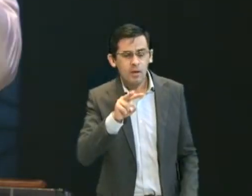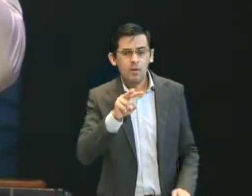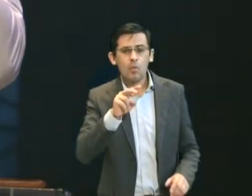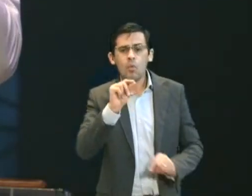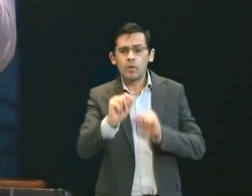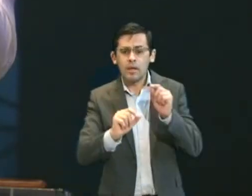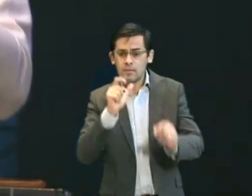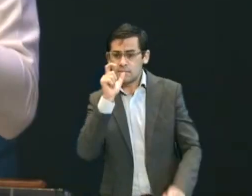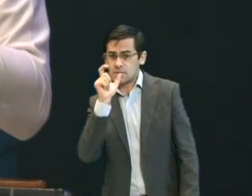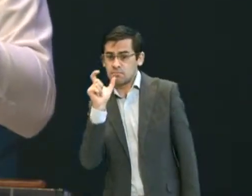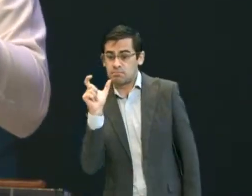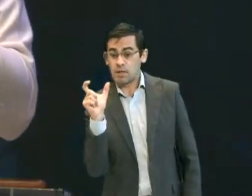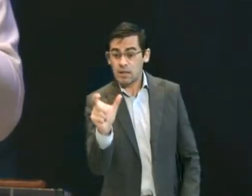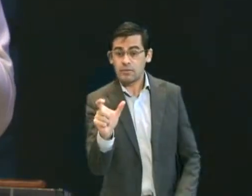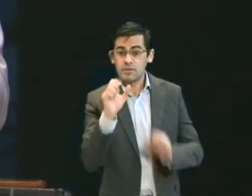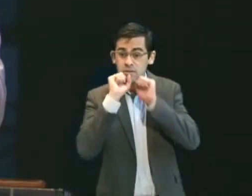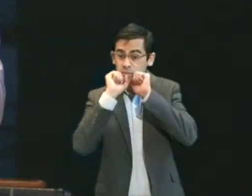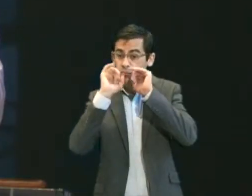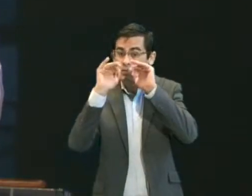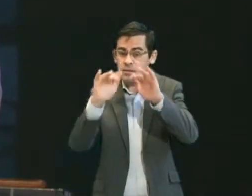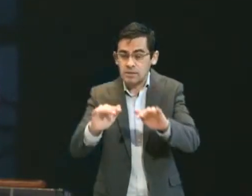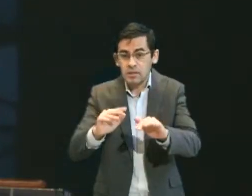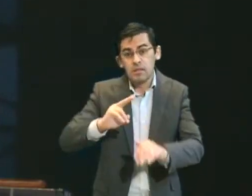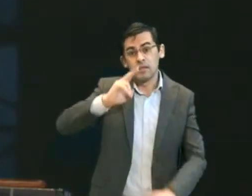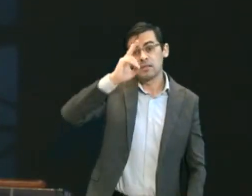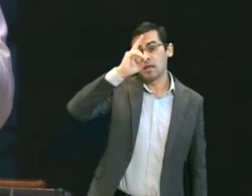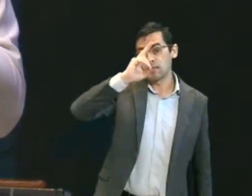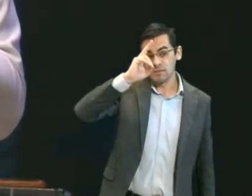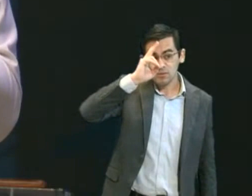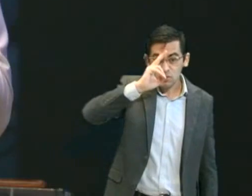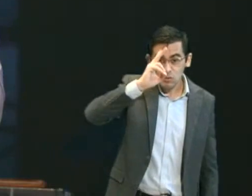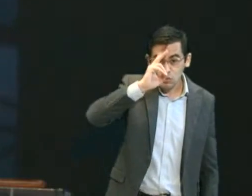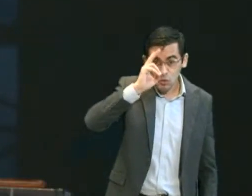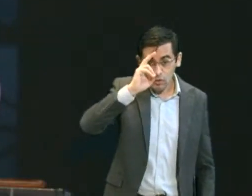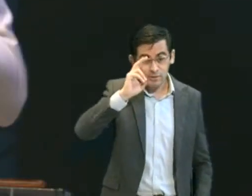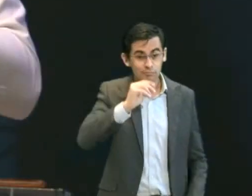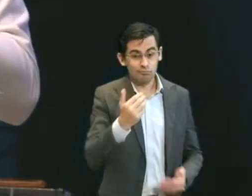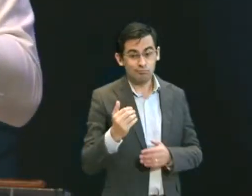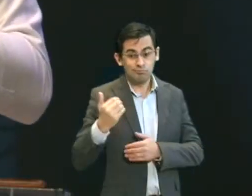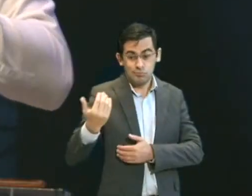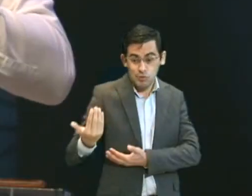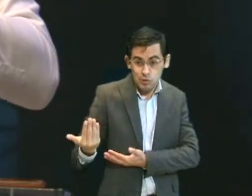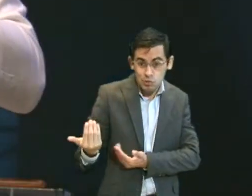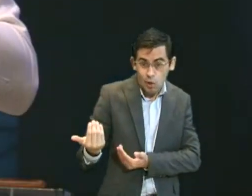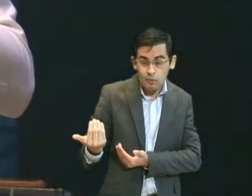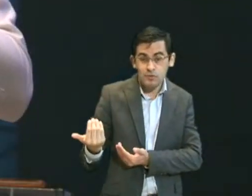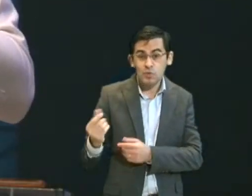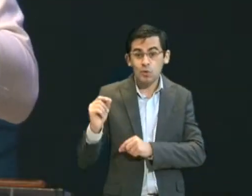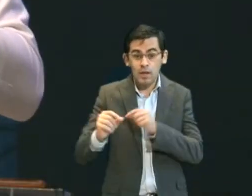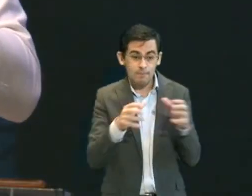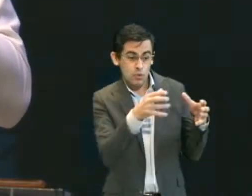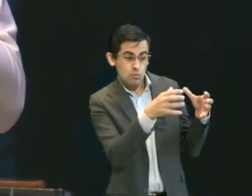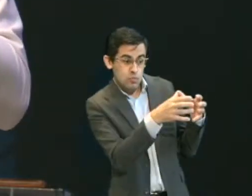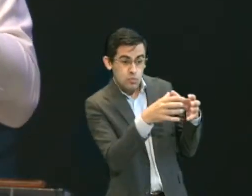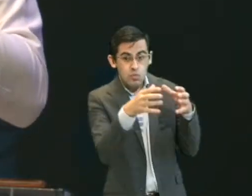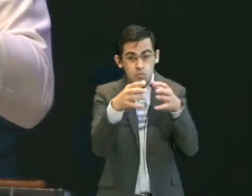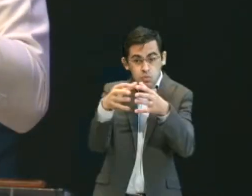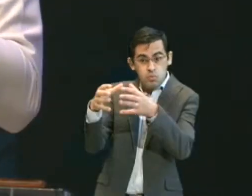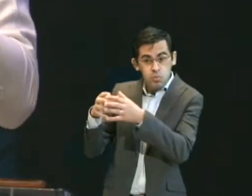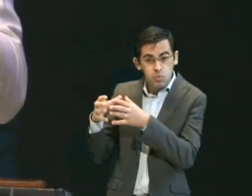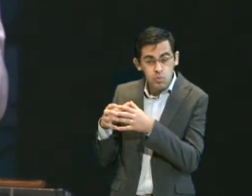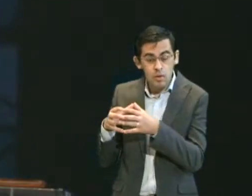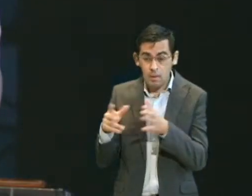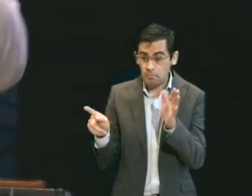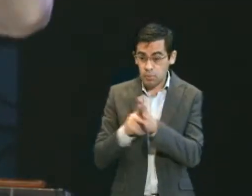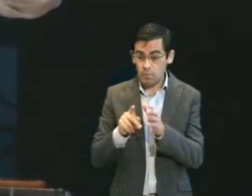palavras que são liberadas ali e depois a história desses jovens que se transformam em tribos da casa de